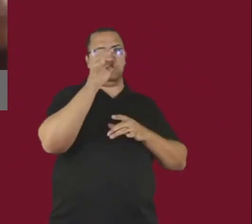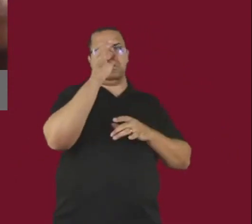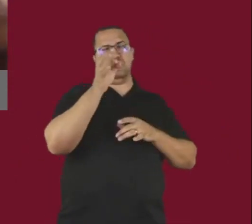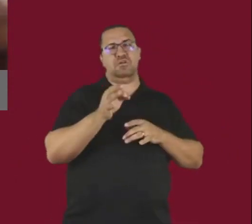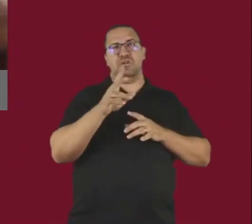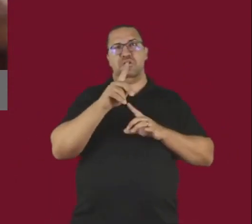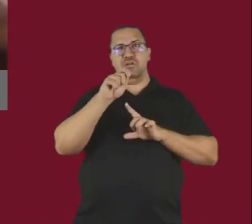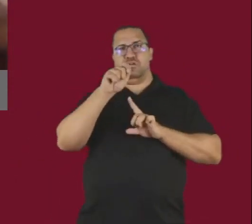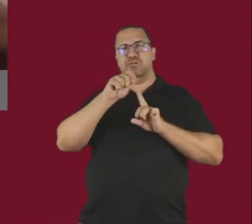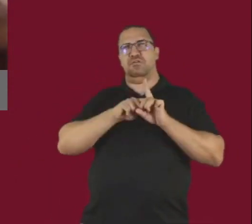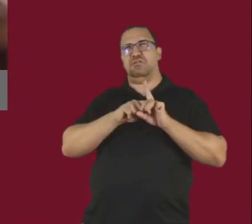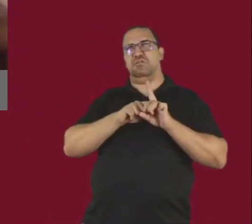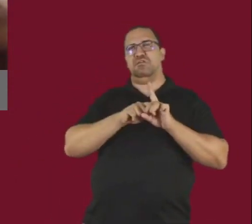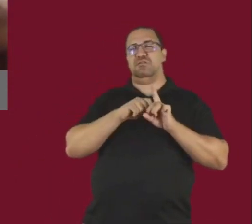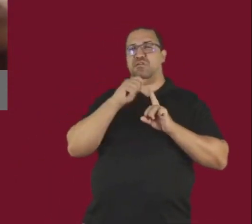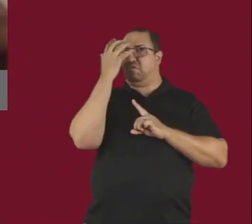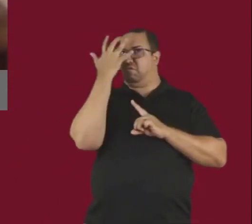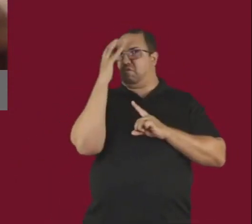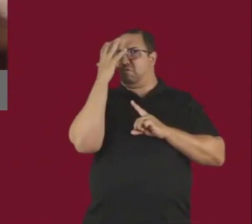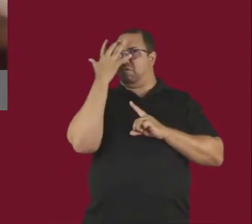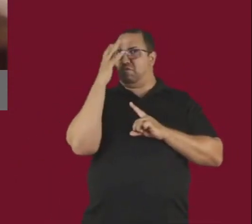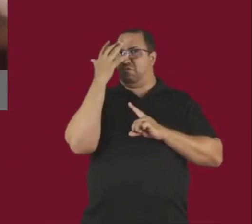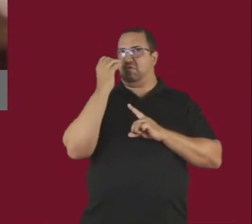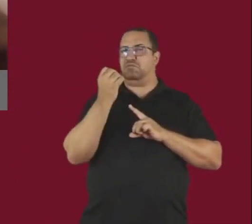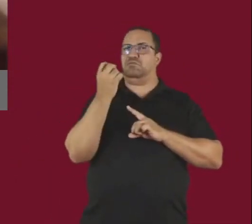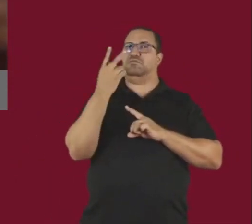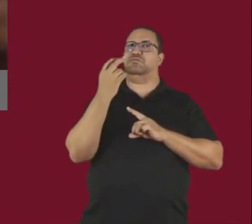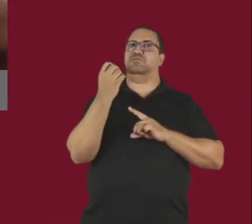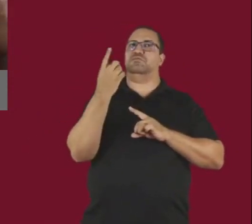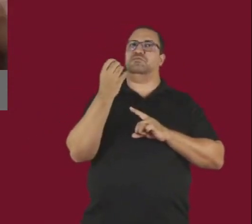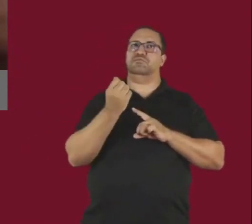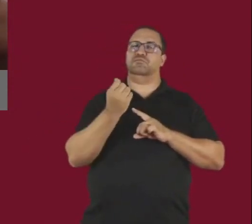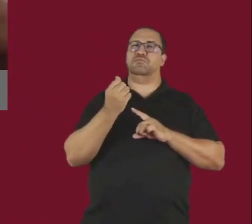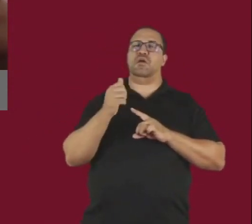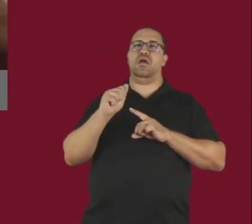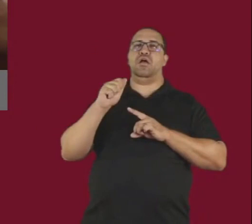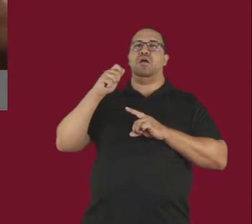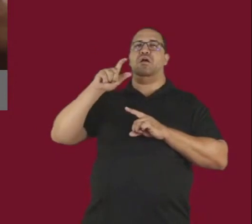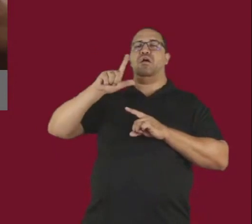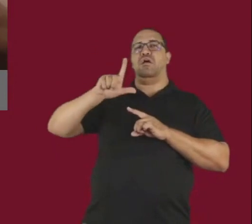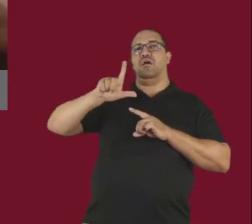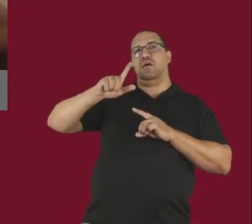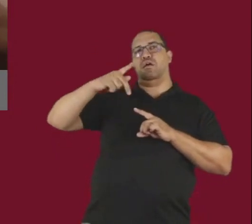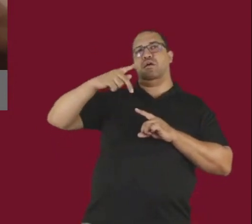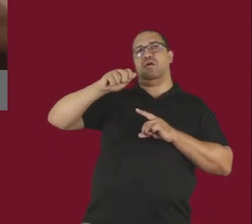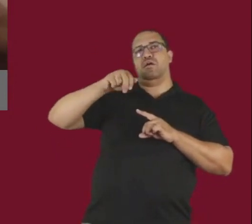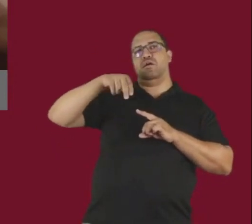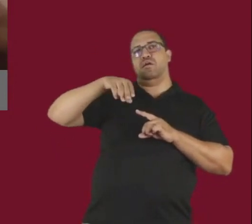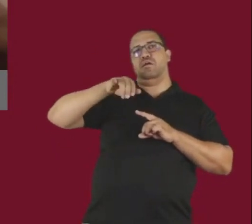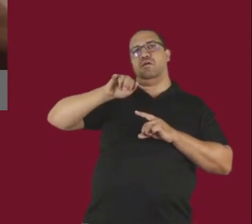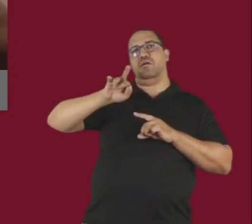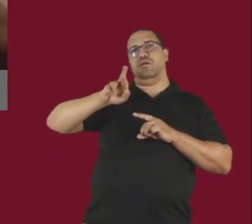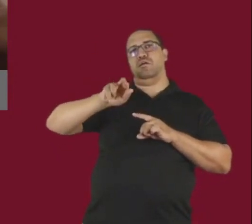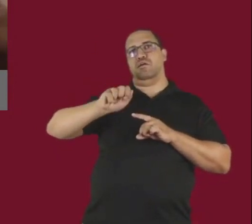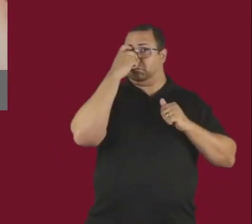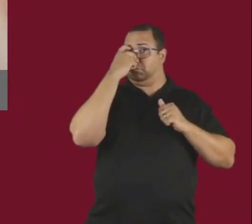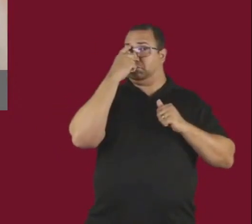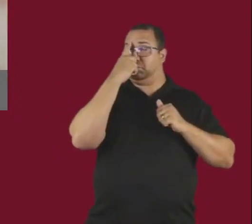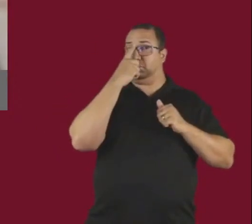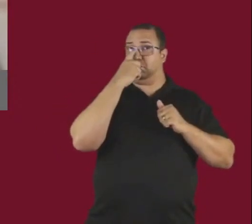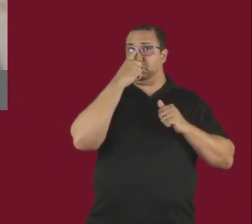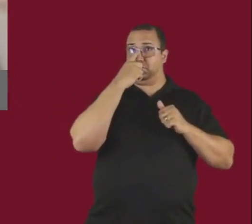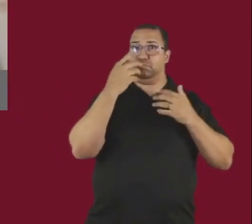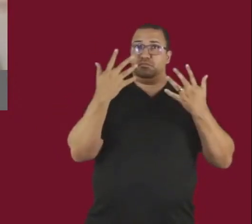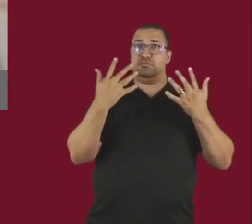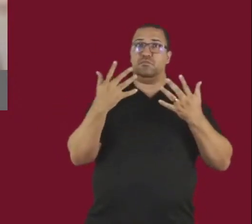fevereiro de 2016, aqui em Altamira. Eu tinha vindo com um grupo de psicanalistas para